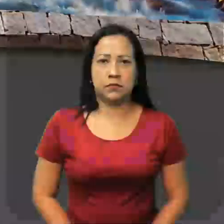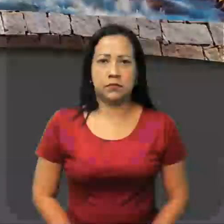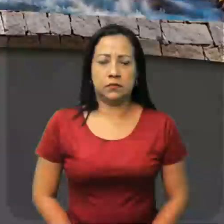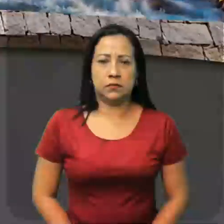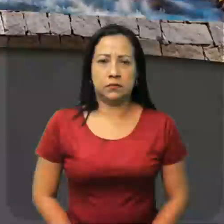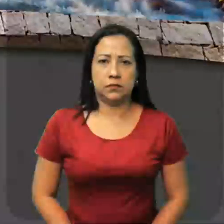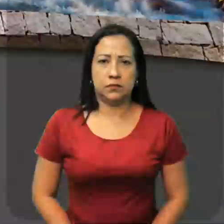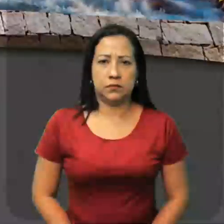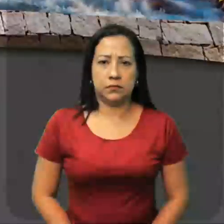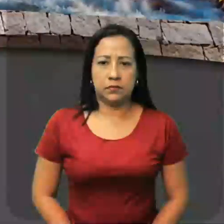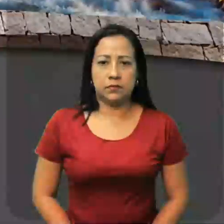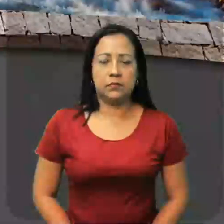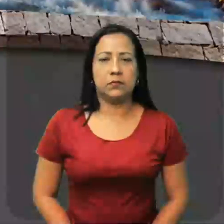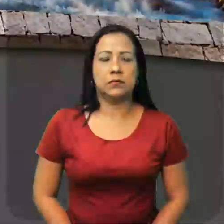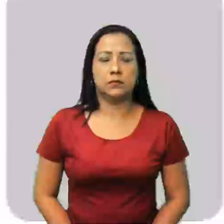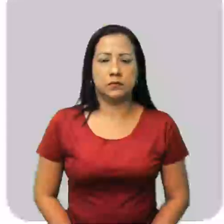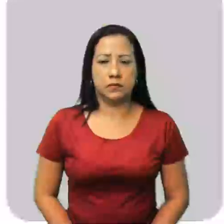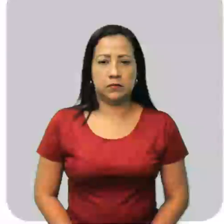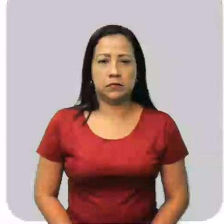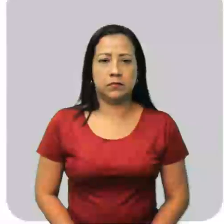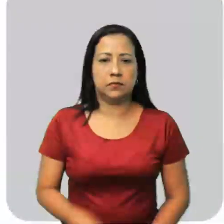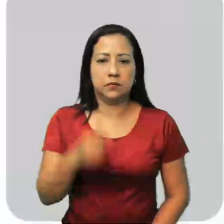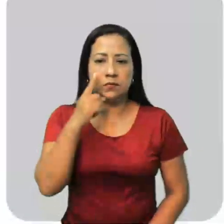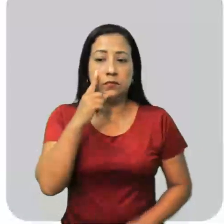Olha o que nós temos na telinha aí, olha o texto.